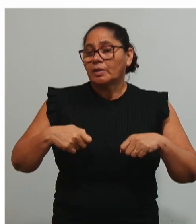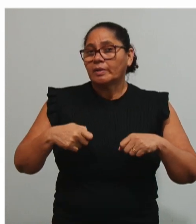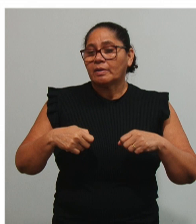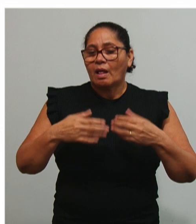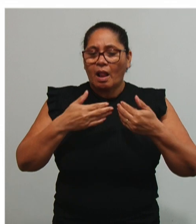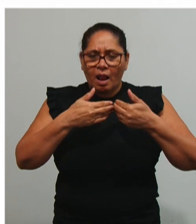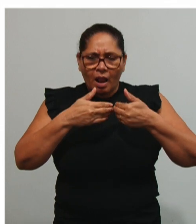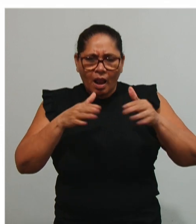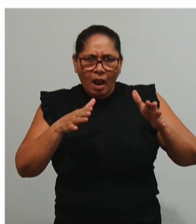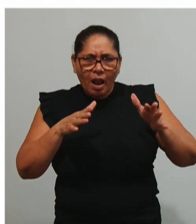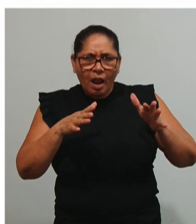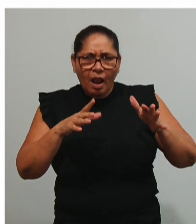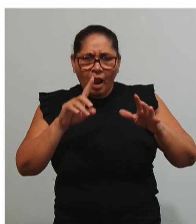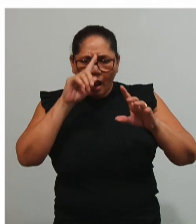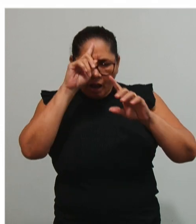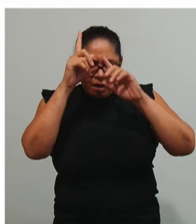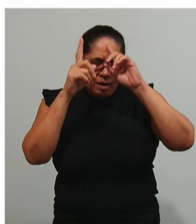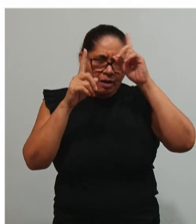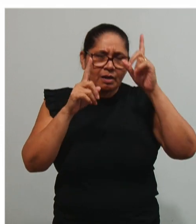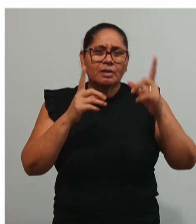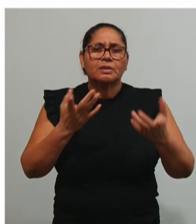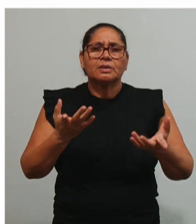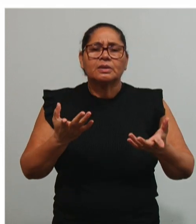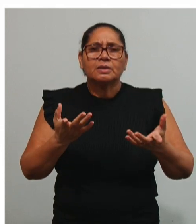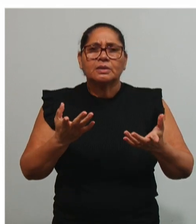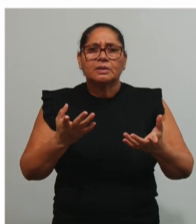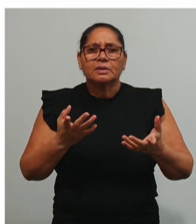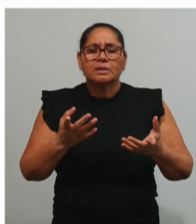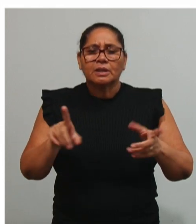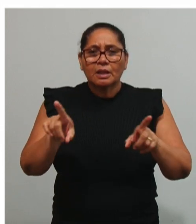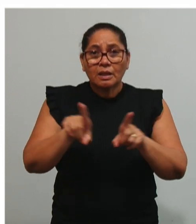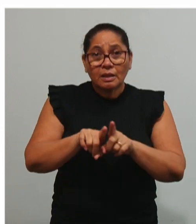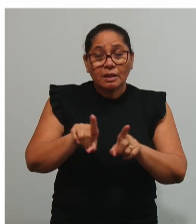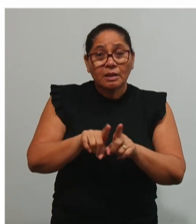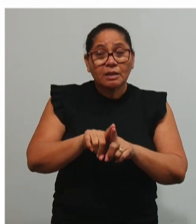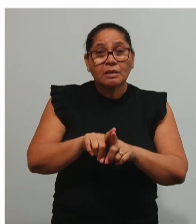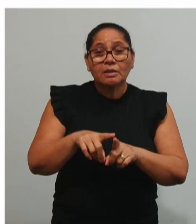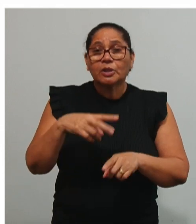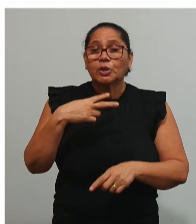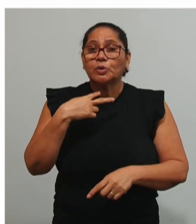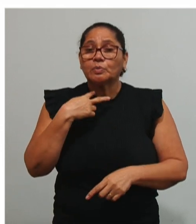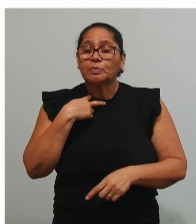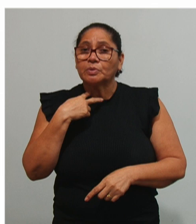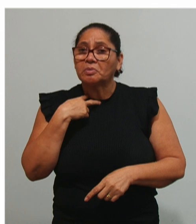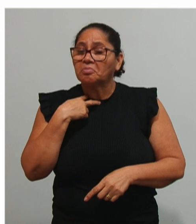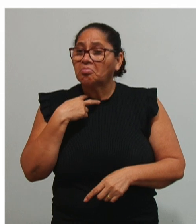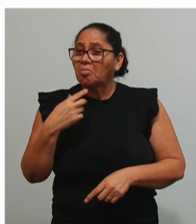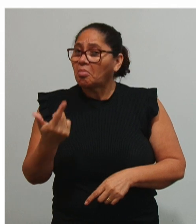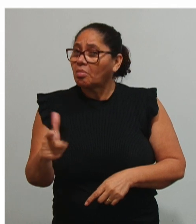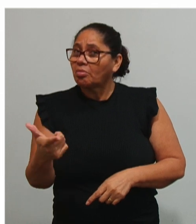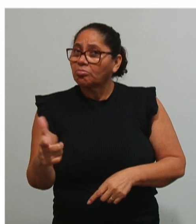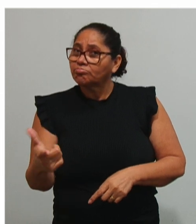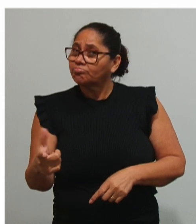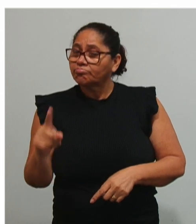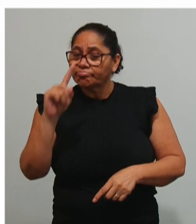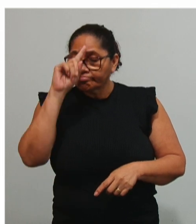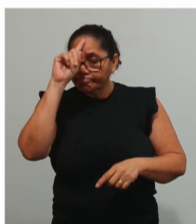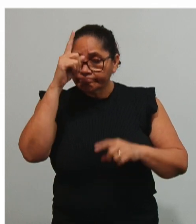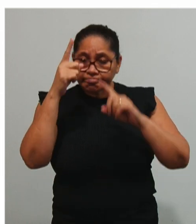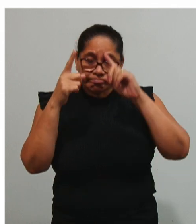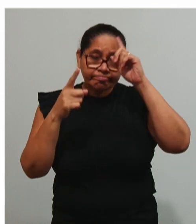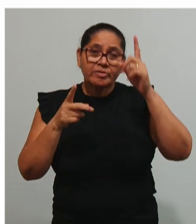para as ideias emergentes, para as estratégias emergentes, e ao mesmo tempo você não pode não ter ideia nenhuma inicialmente